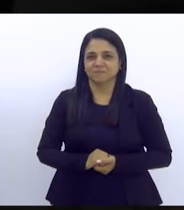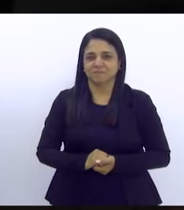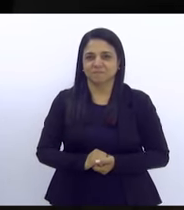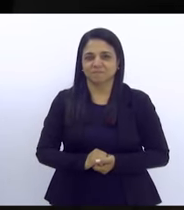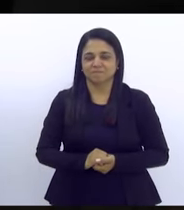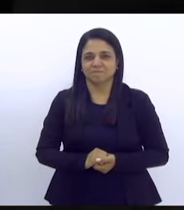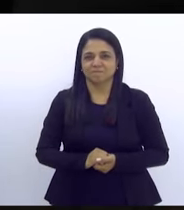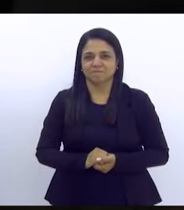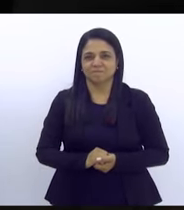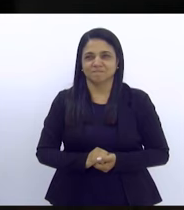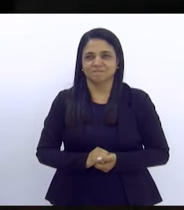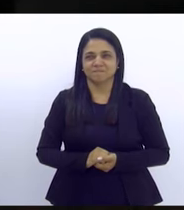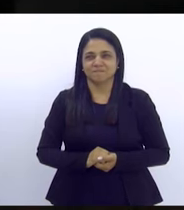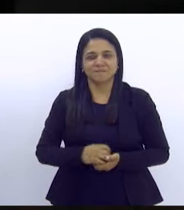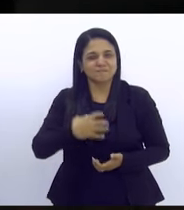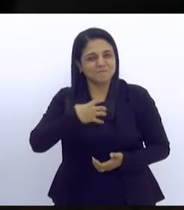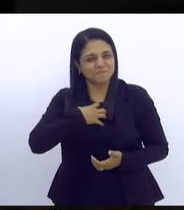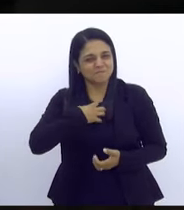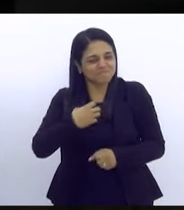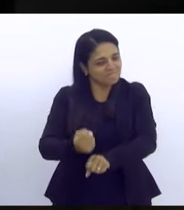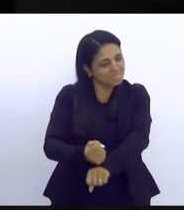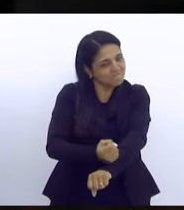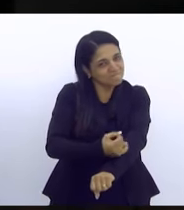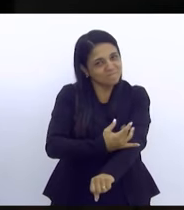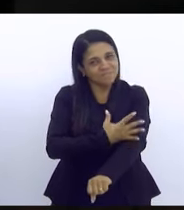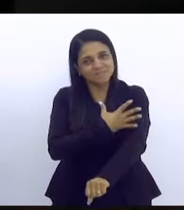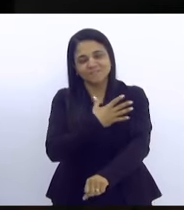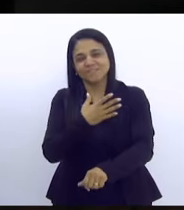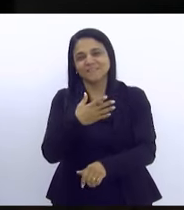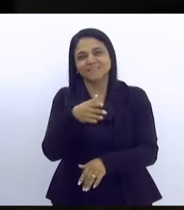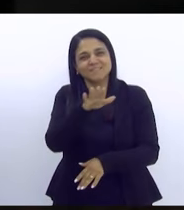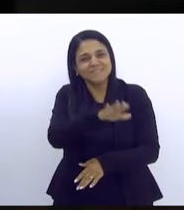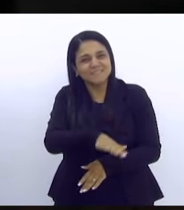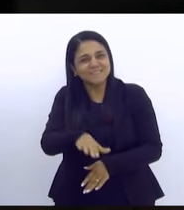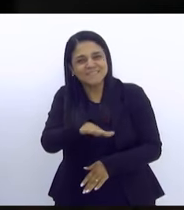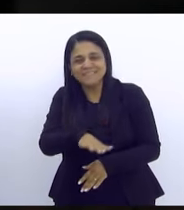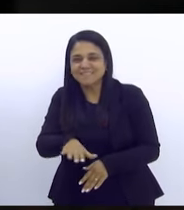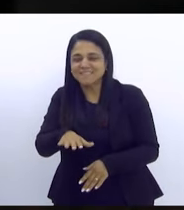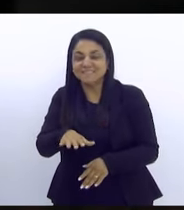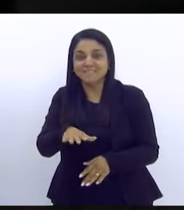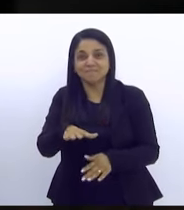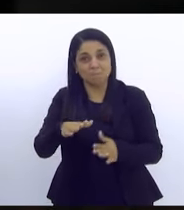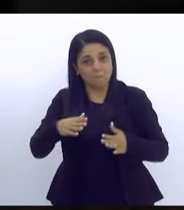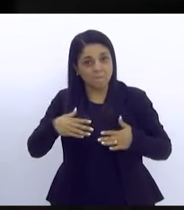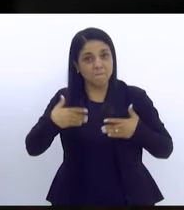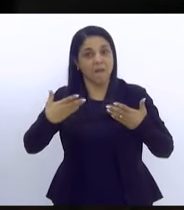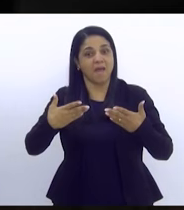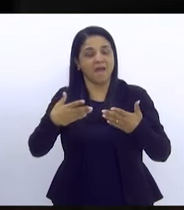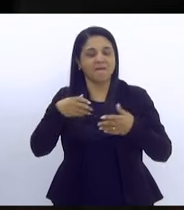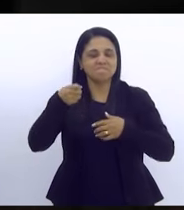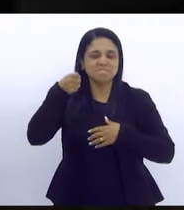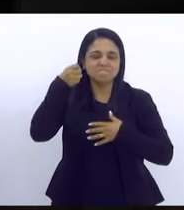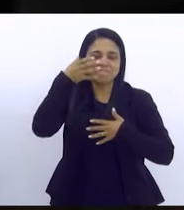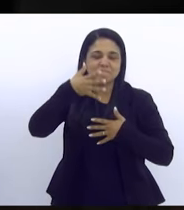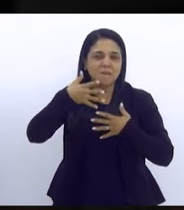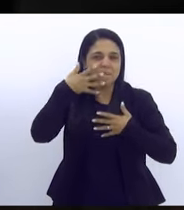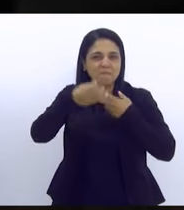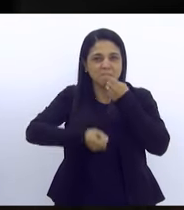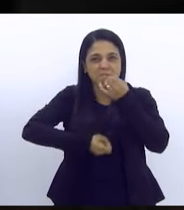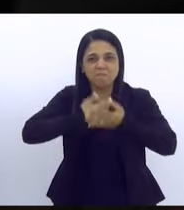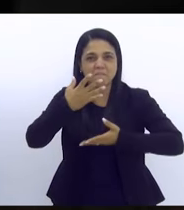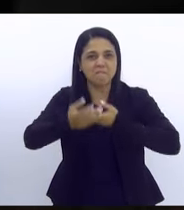A gente às vezes até se emociona com o que eles fazem, né? A gente não espera o que eles vão dizer, o que elas vão